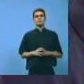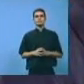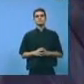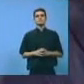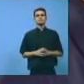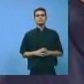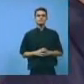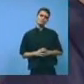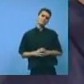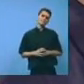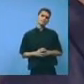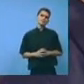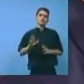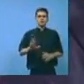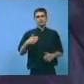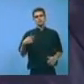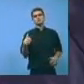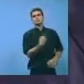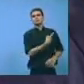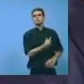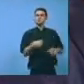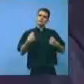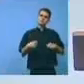A hora que a gente mais precisa, que a gente saiba.